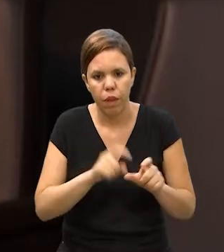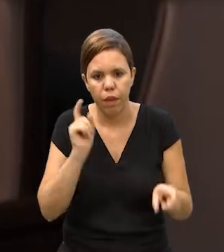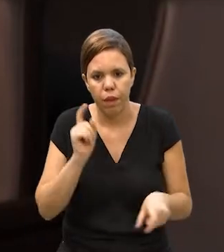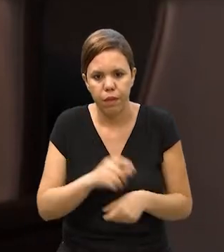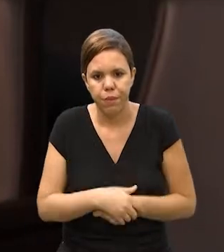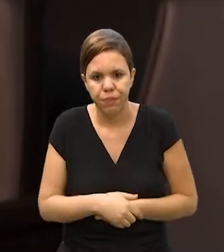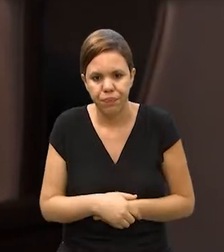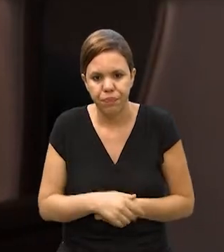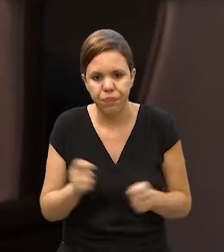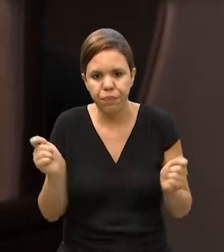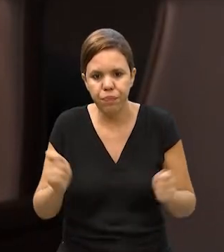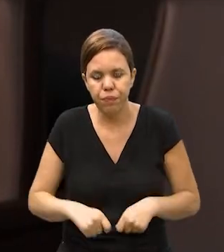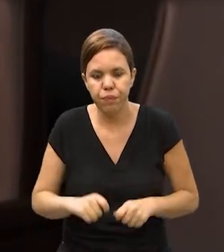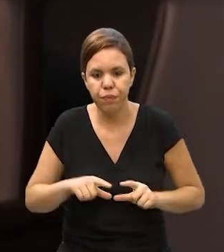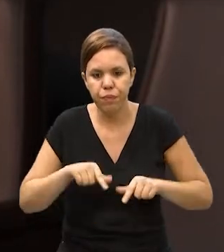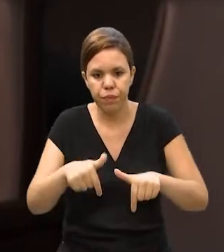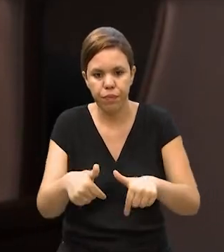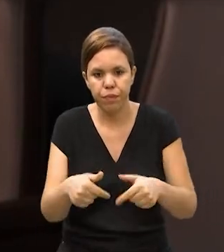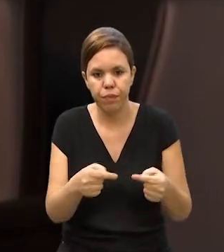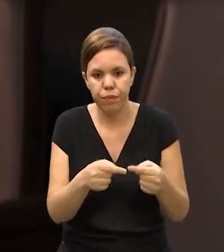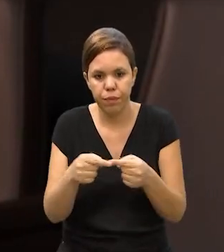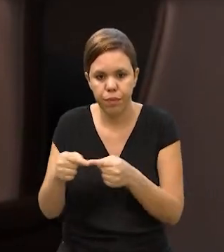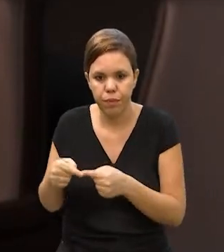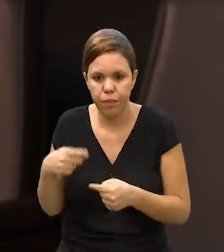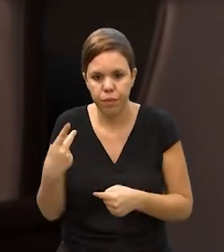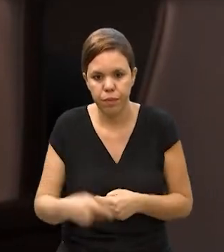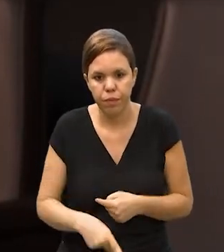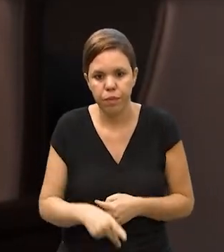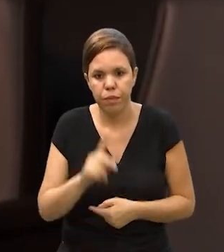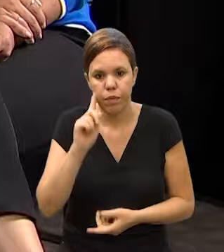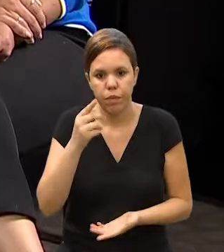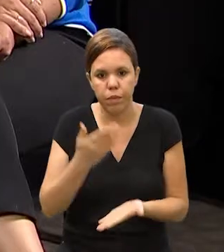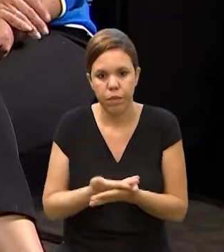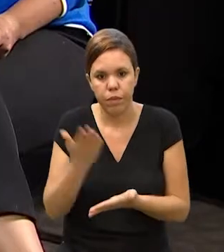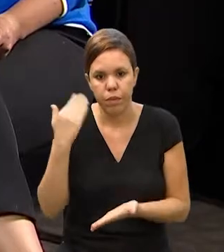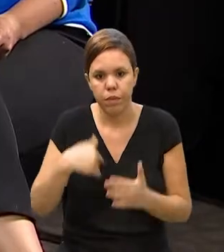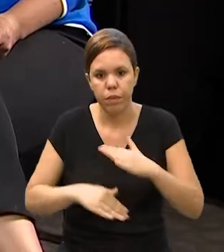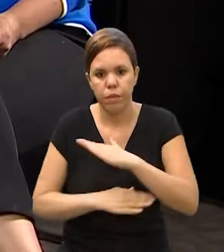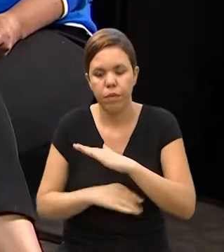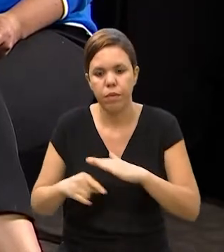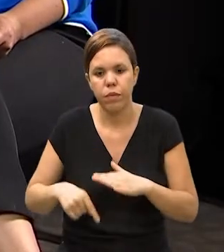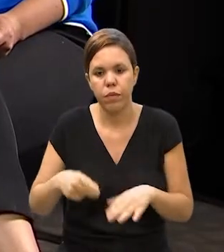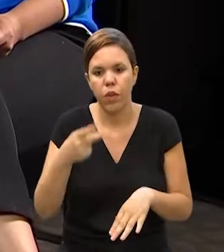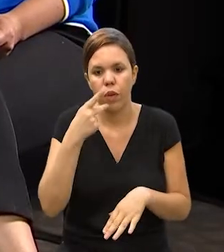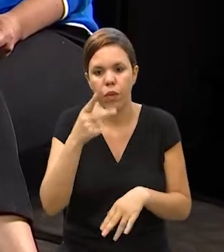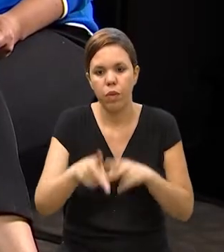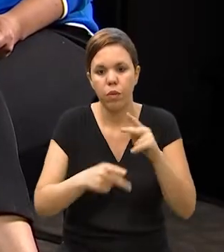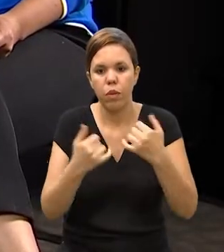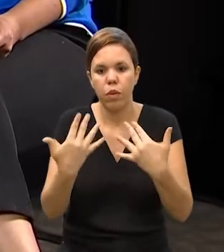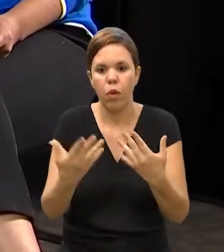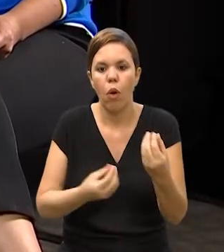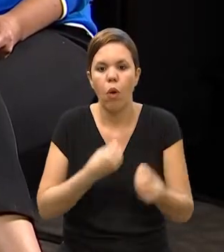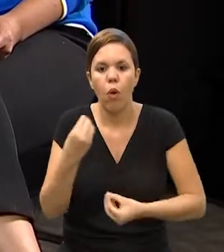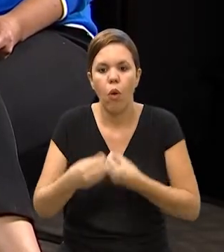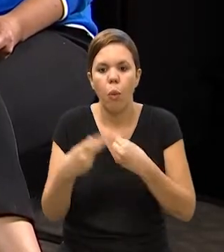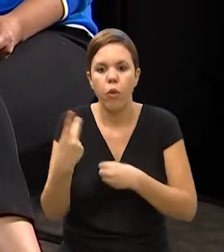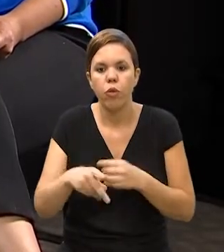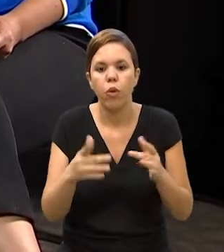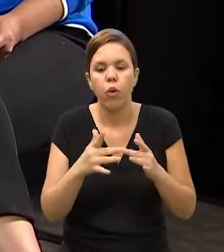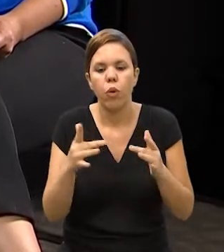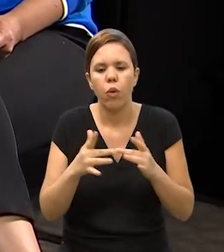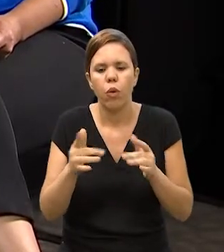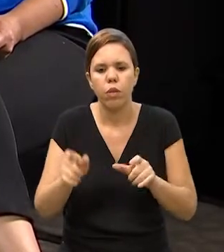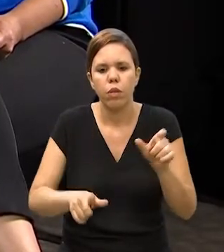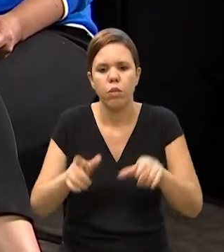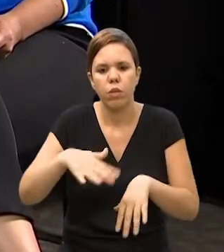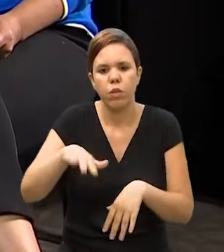independência para poder atuar de acordo com a sua convicção aqui na Câmara. E falando em população, como que é o seu contato